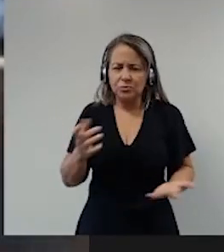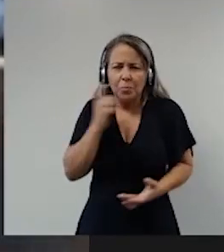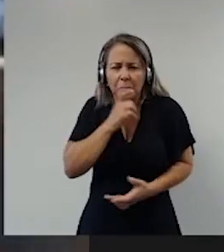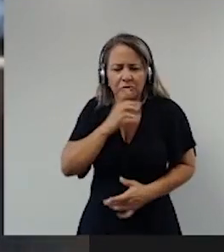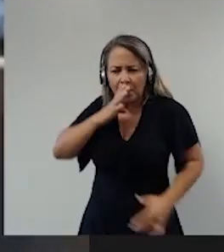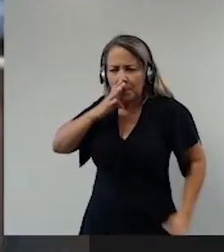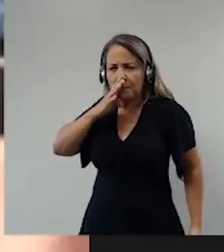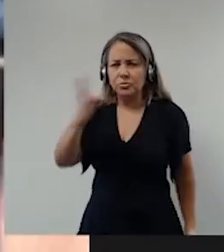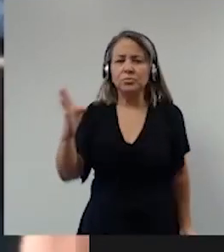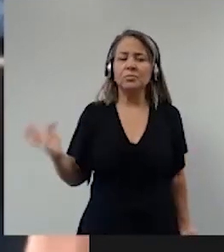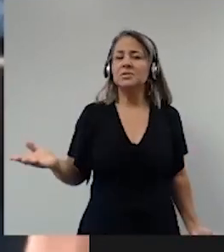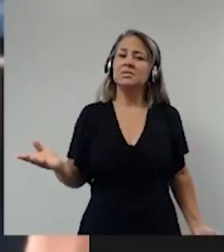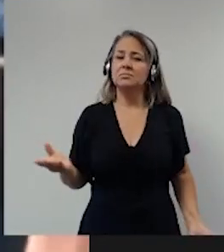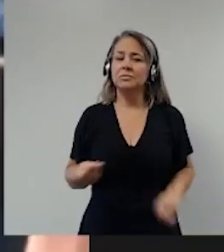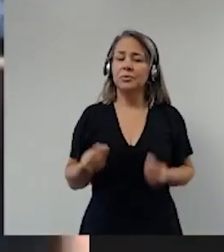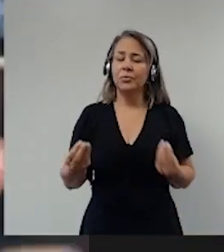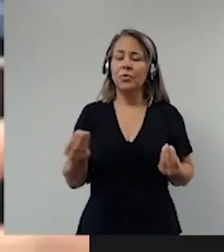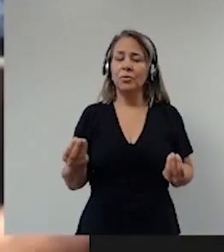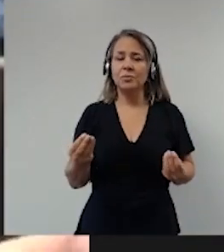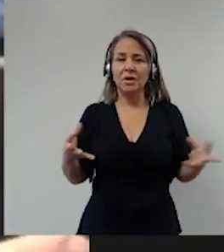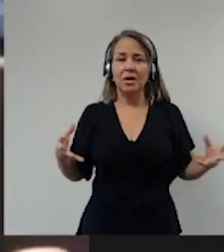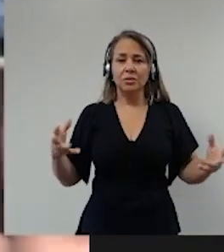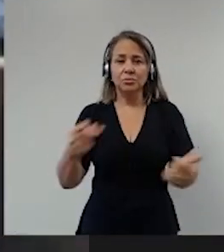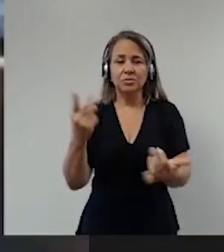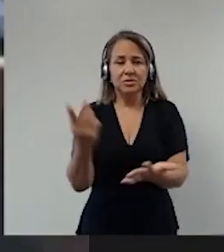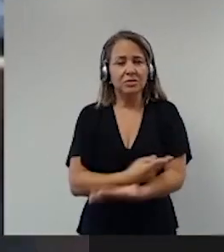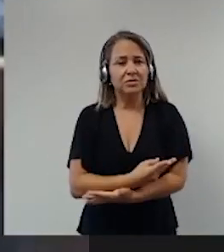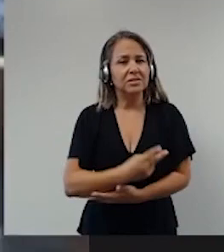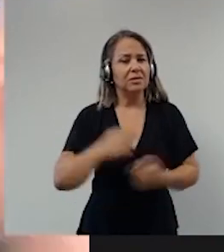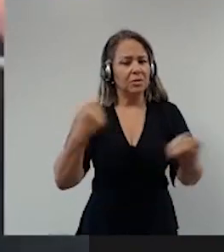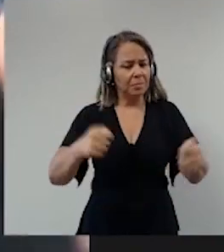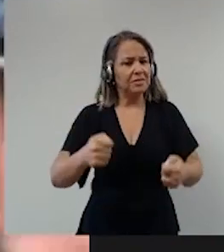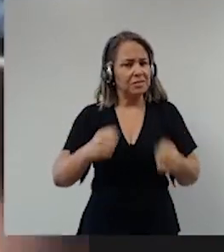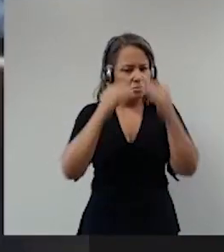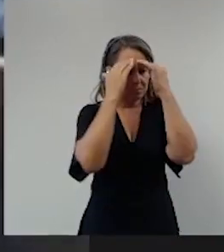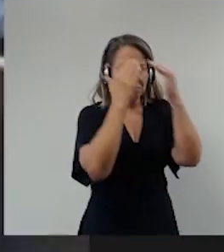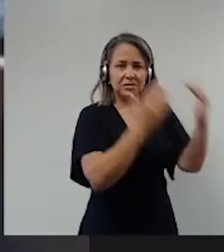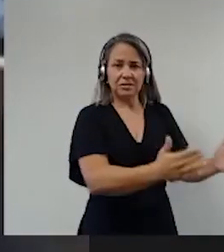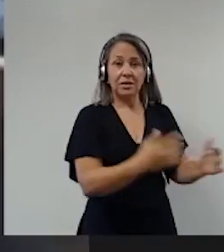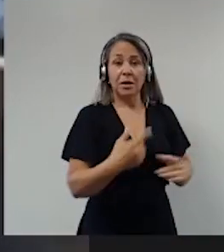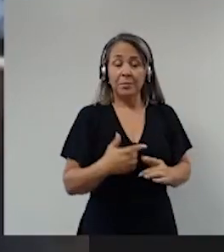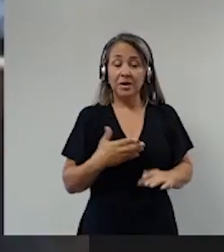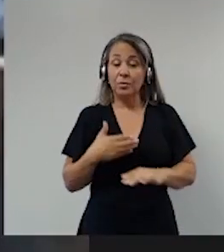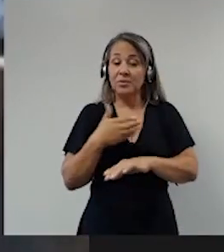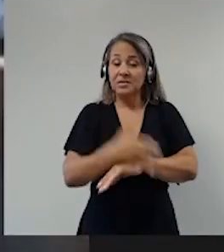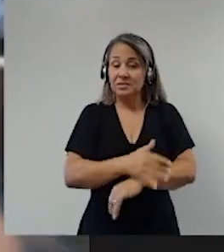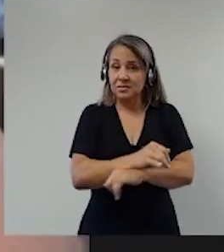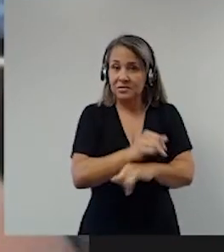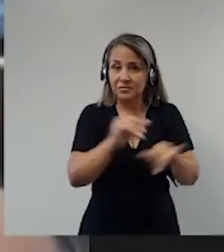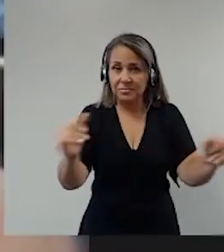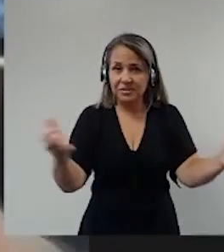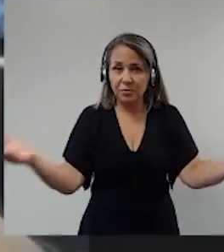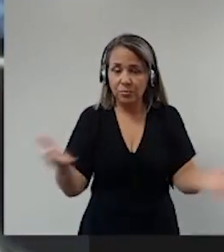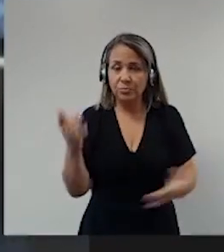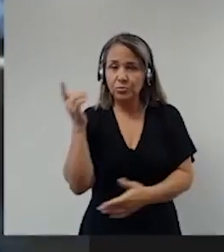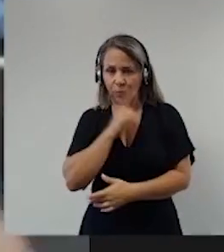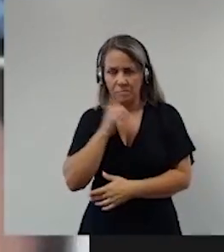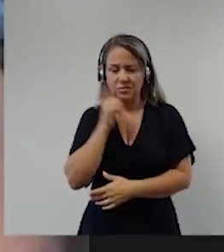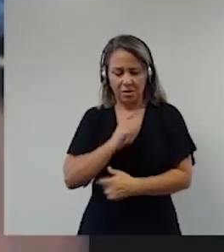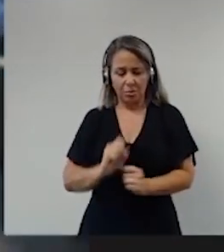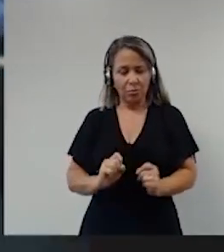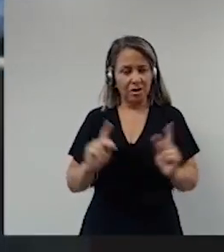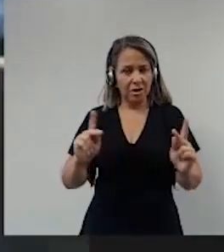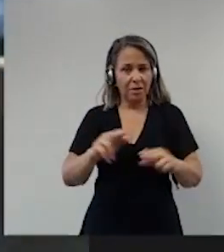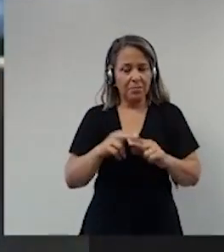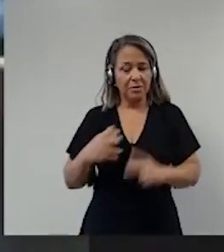absurda, né? Do que aquilo que deva, de fato, seguir, até porque o acesso à informação, ele hoje se dá direto, através